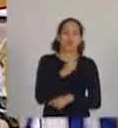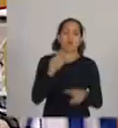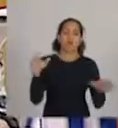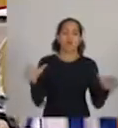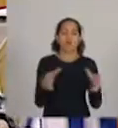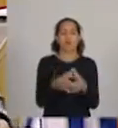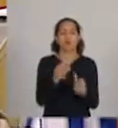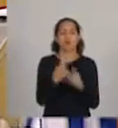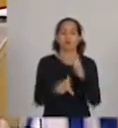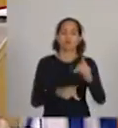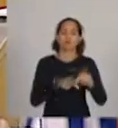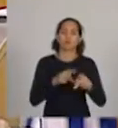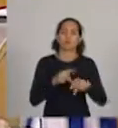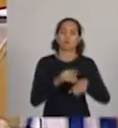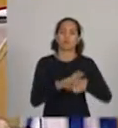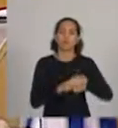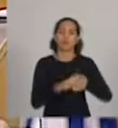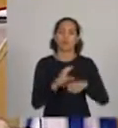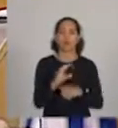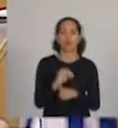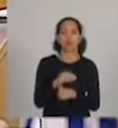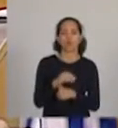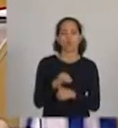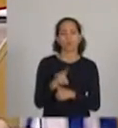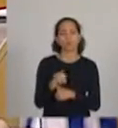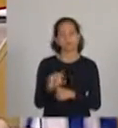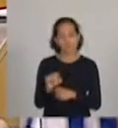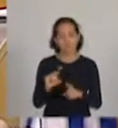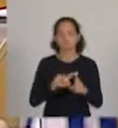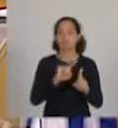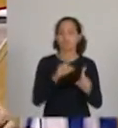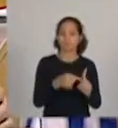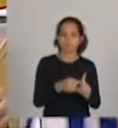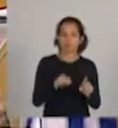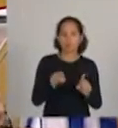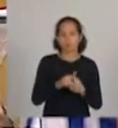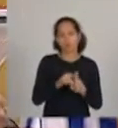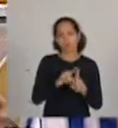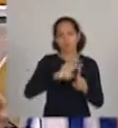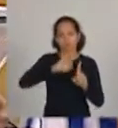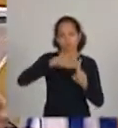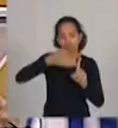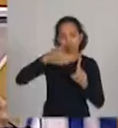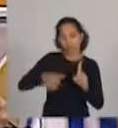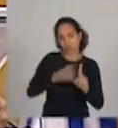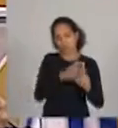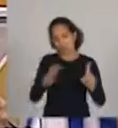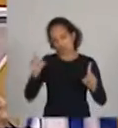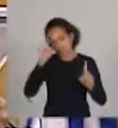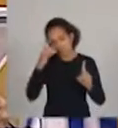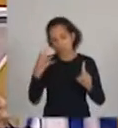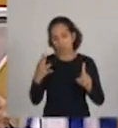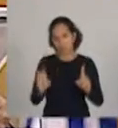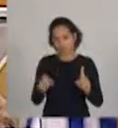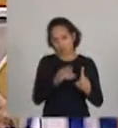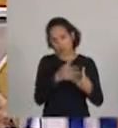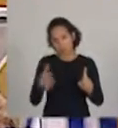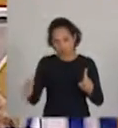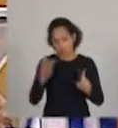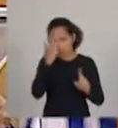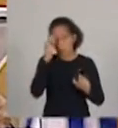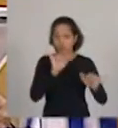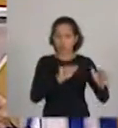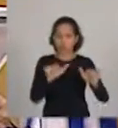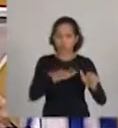com comorbidade, gestantes, puérperas, trabalhadores e trabalhadoras da